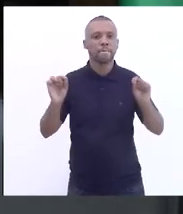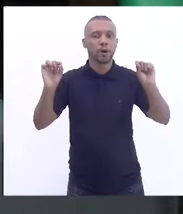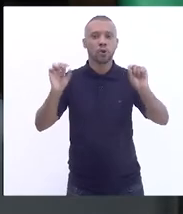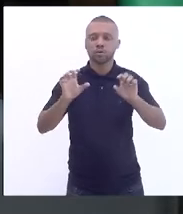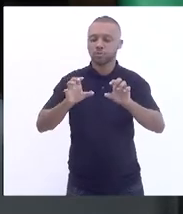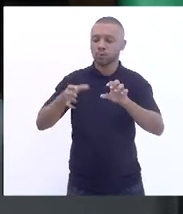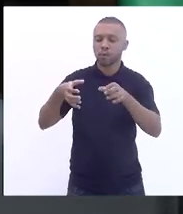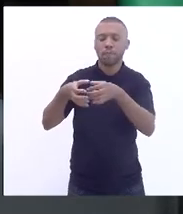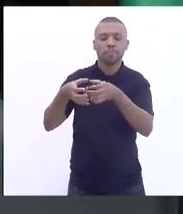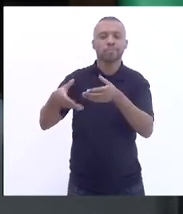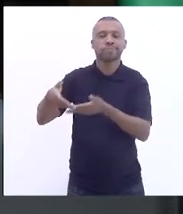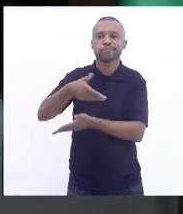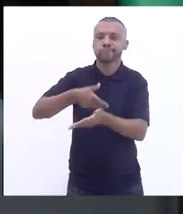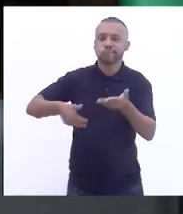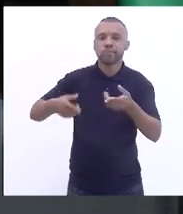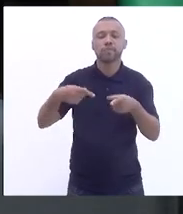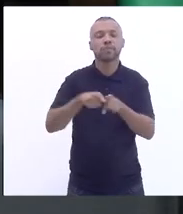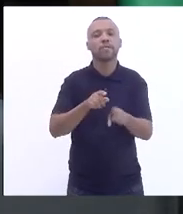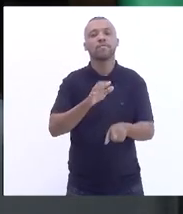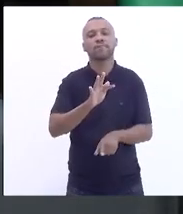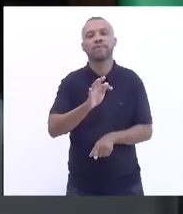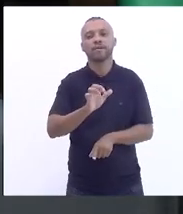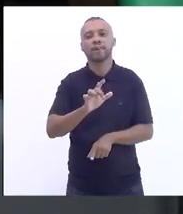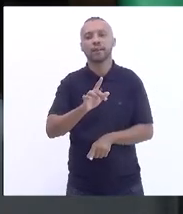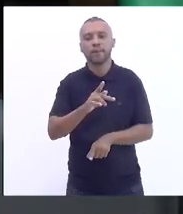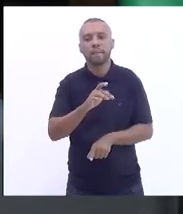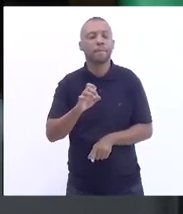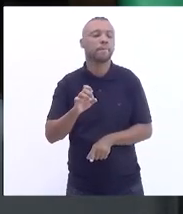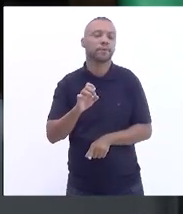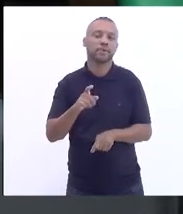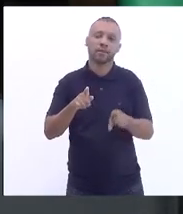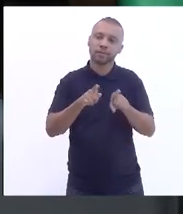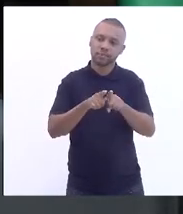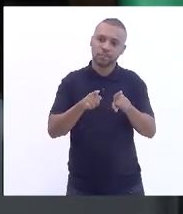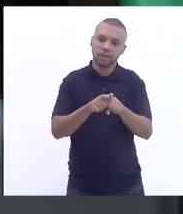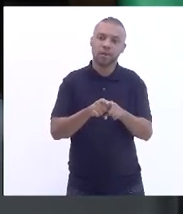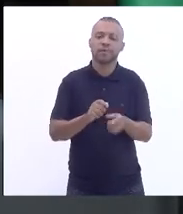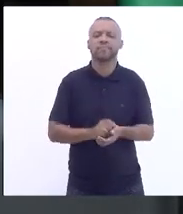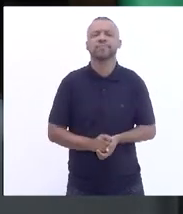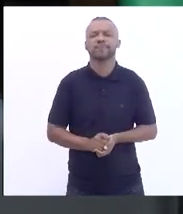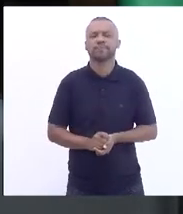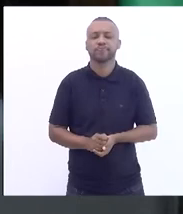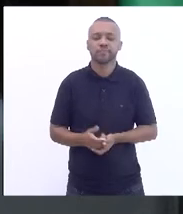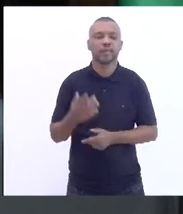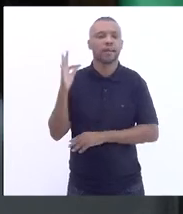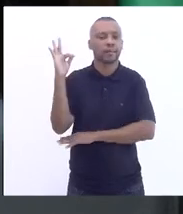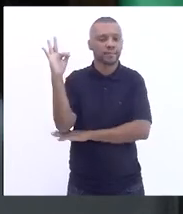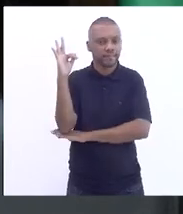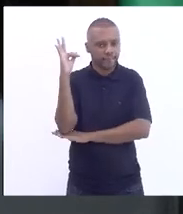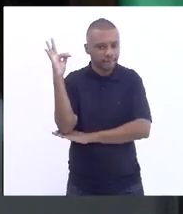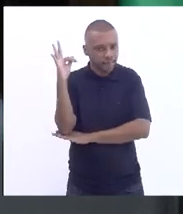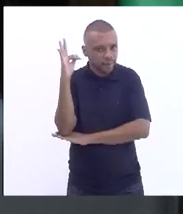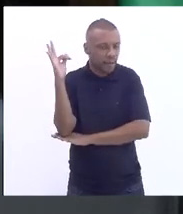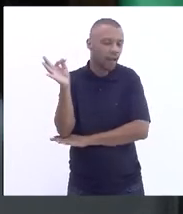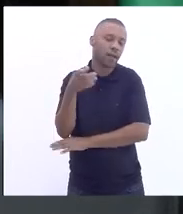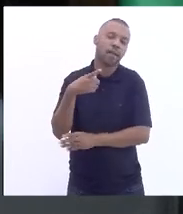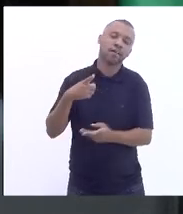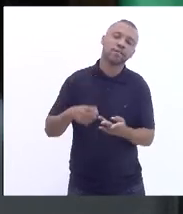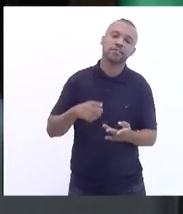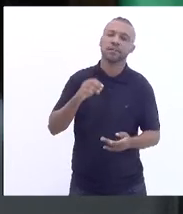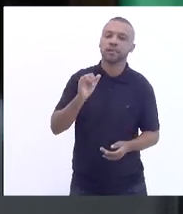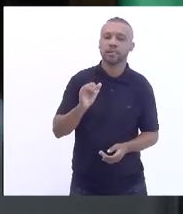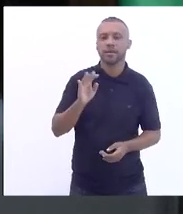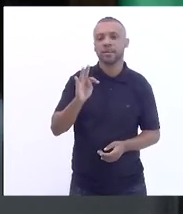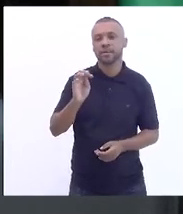o Felipe também tá por aí pessoal da faferj O Itamar a